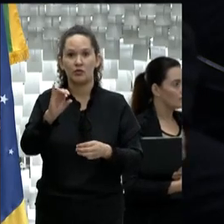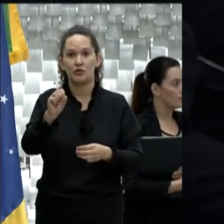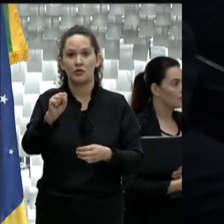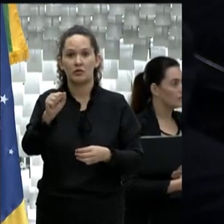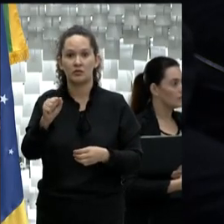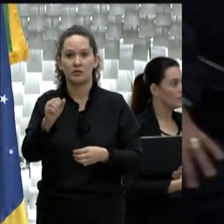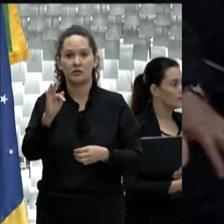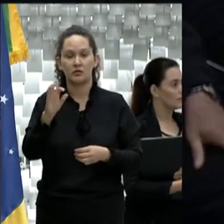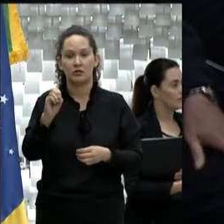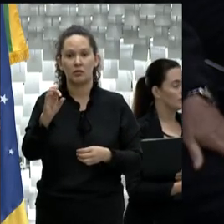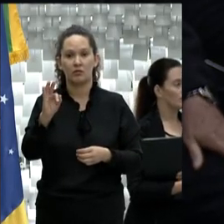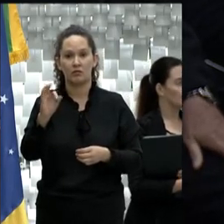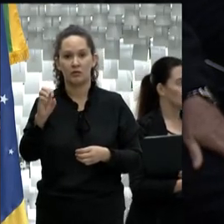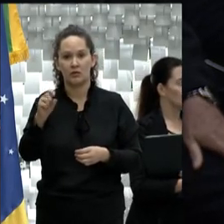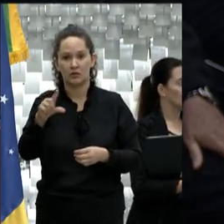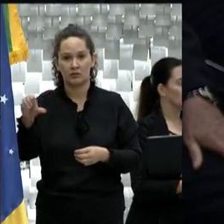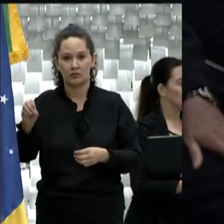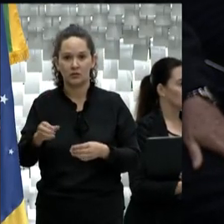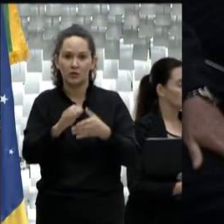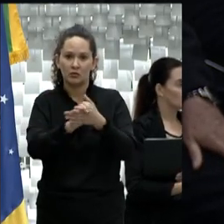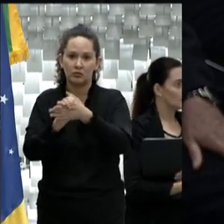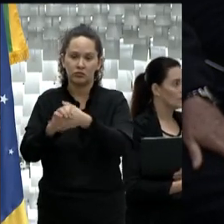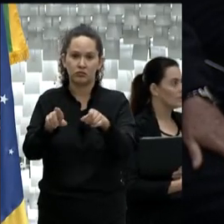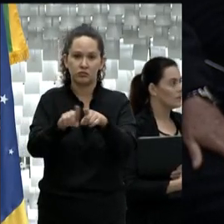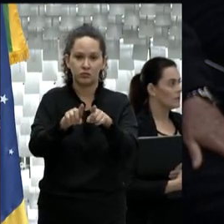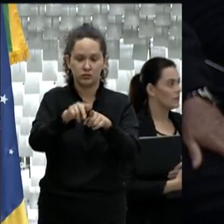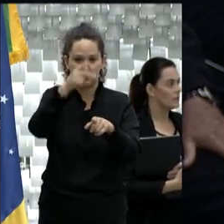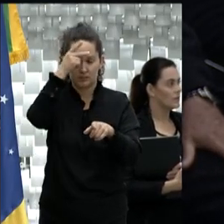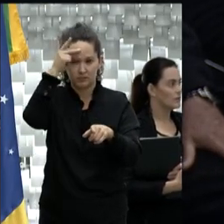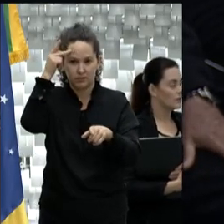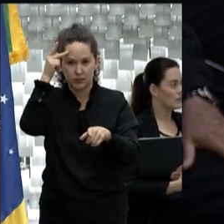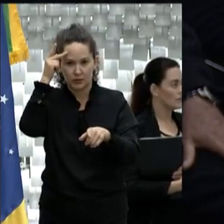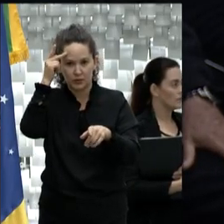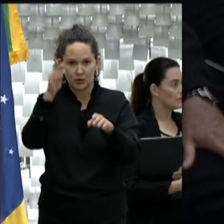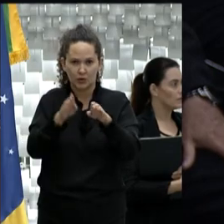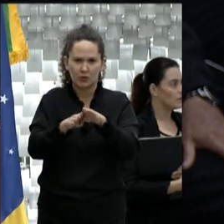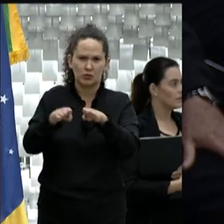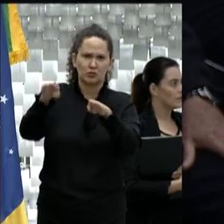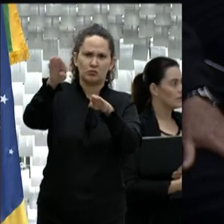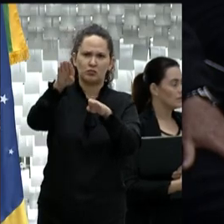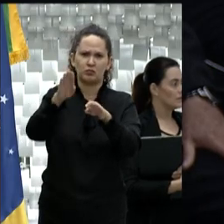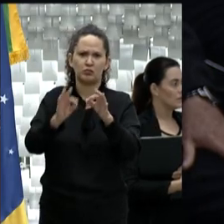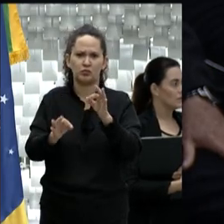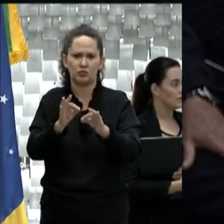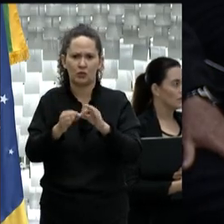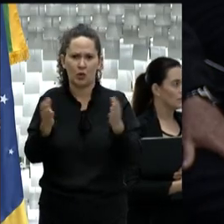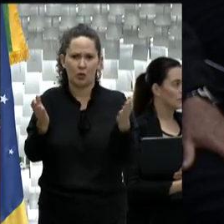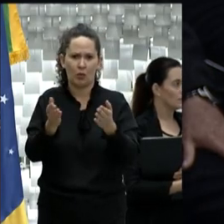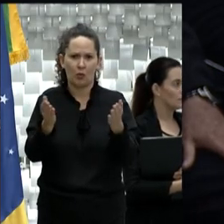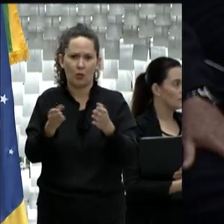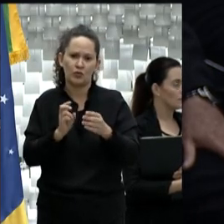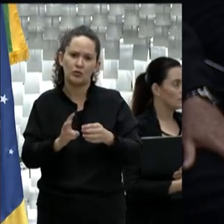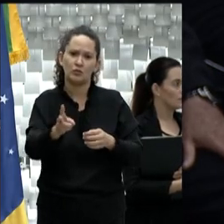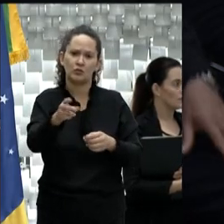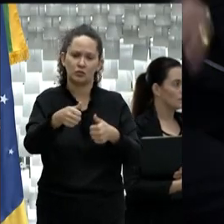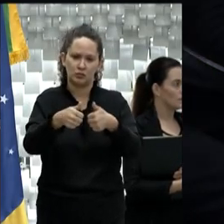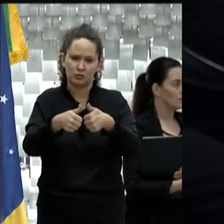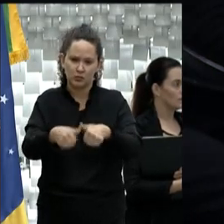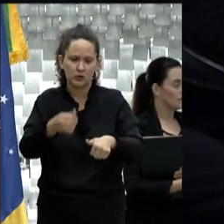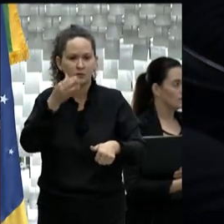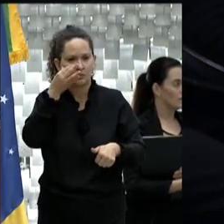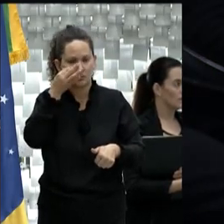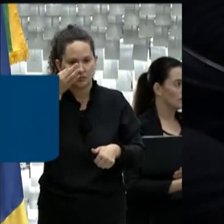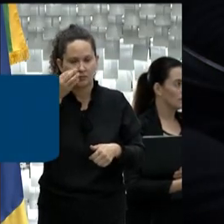Toffoli, na pessoa de quem cumprimento os integrantes da Suprema Corte de hoje e de sempre aqui